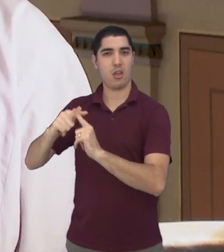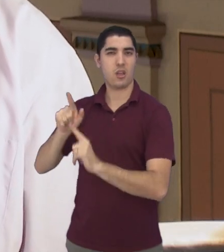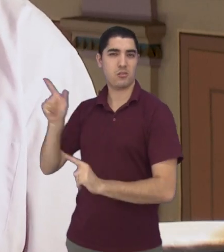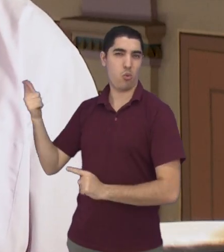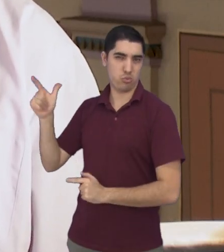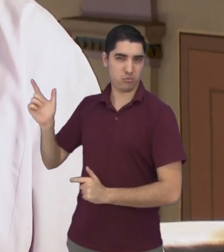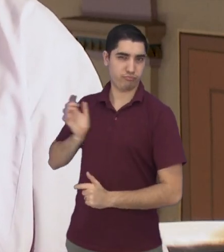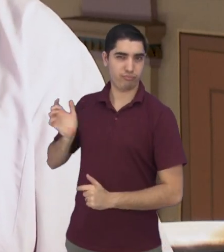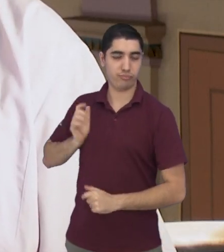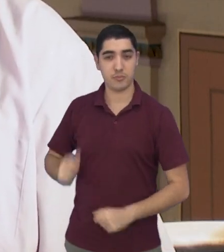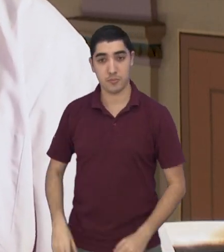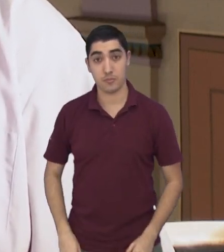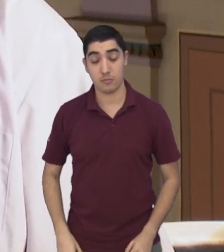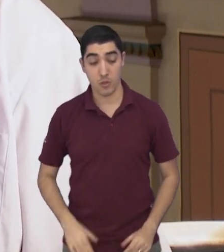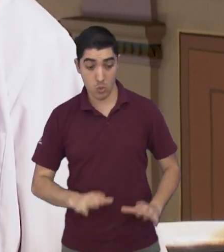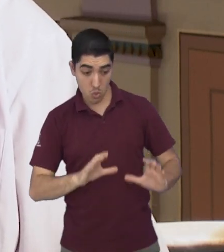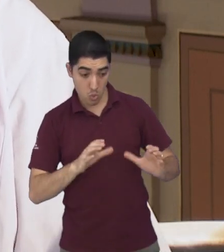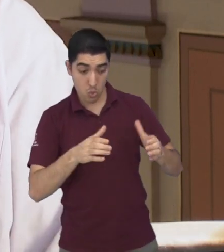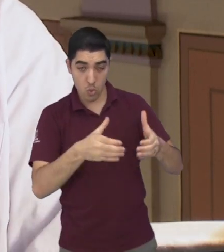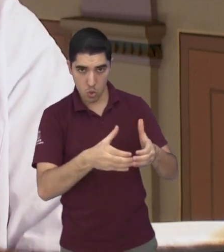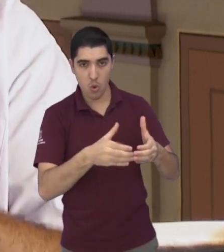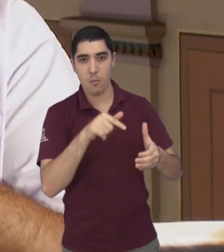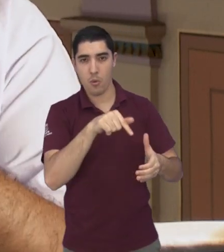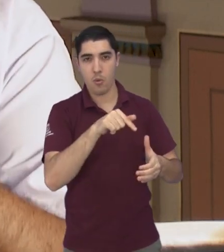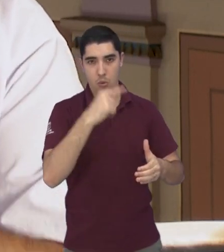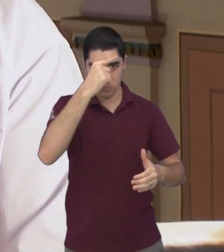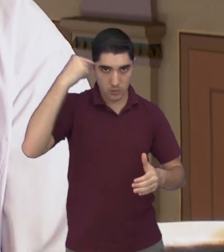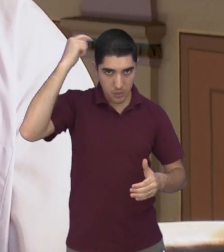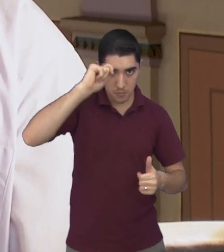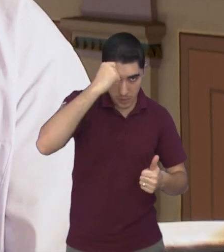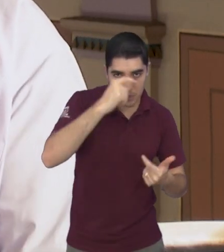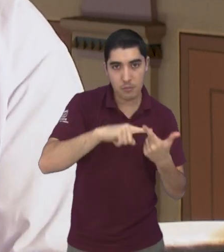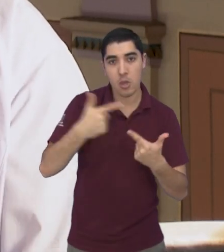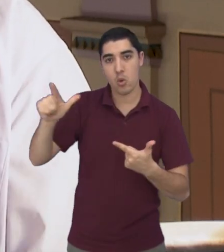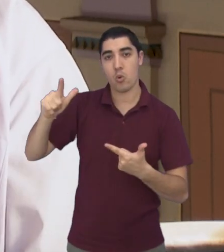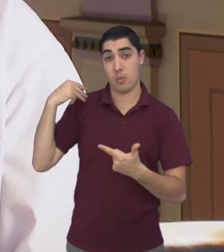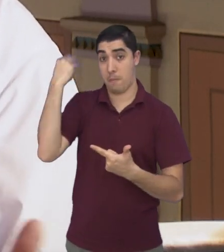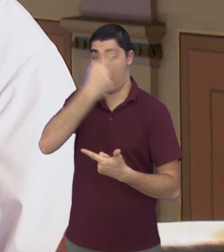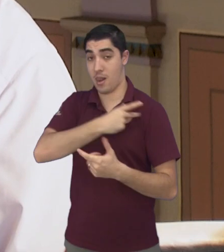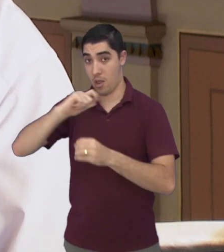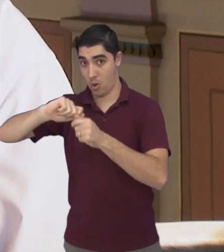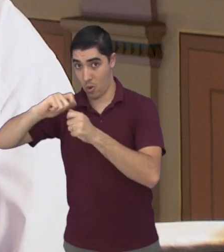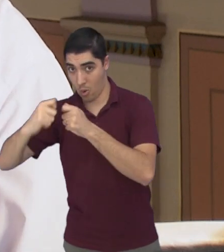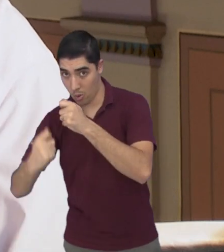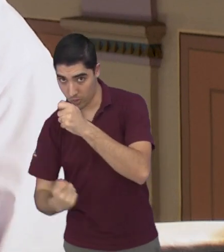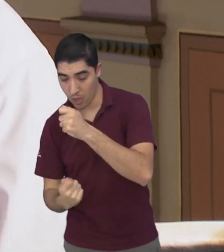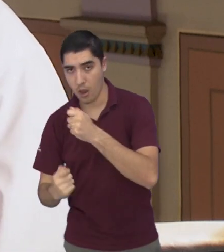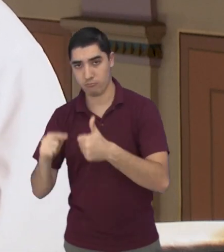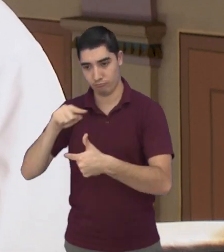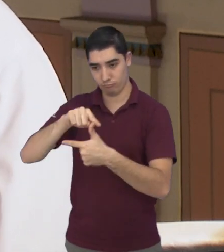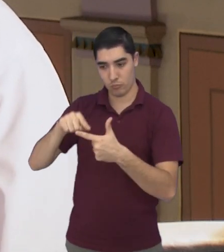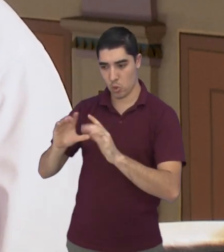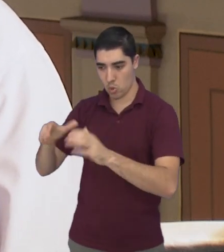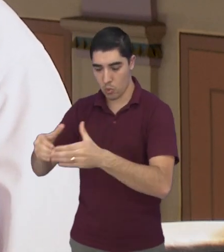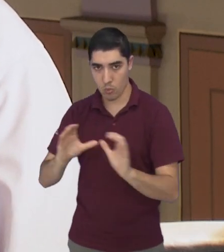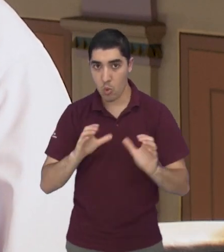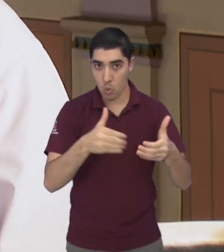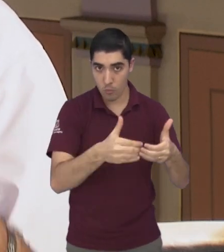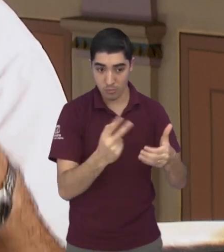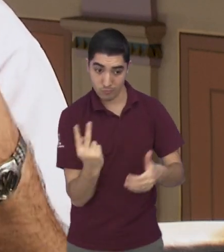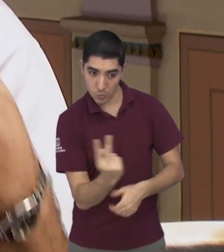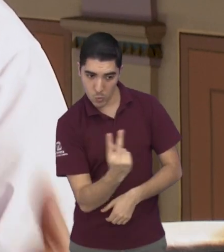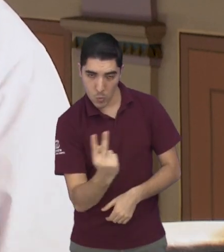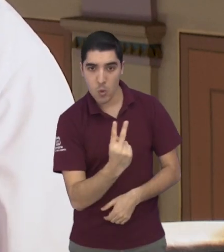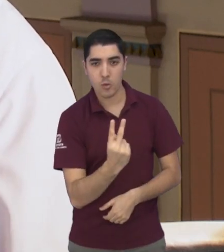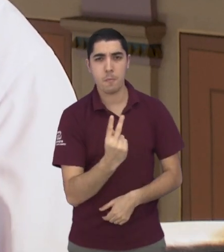As Irmandades de São Benedito e do Rosário, assim como outras que existiram, principalmente no segundo Império, no Segundo Reinado, como